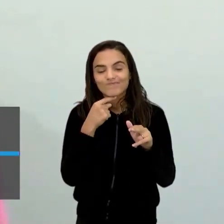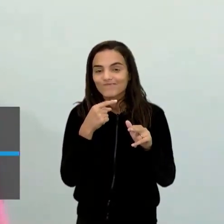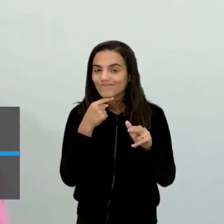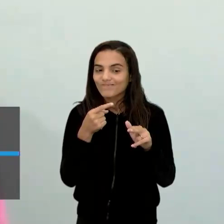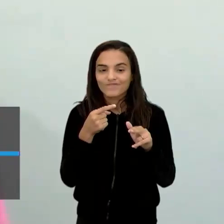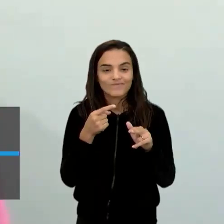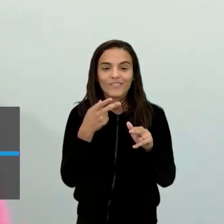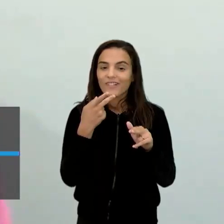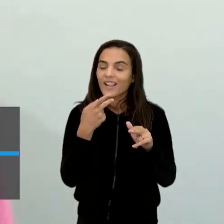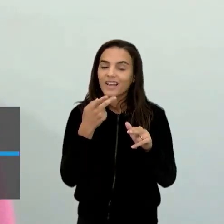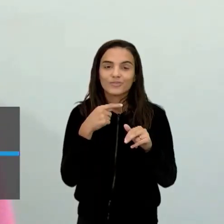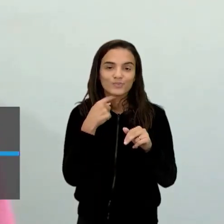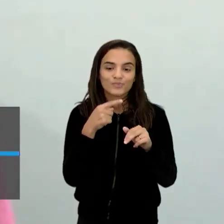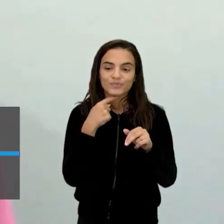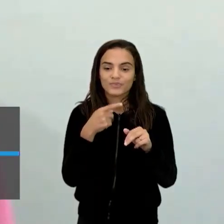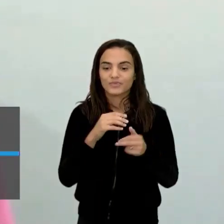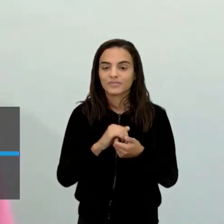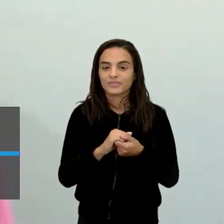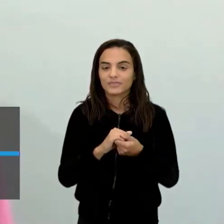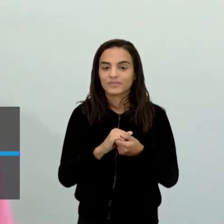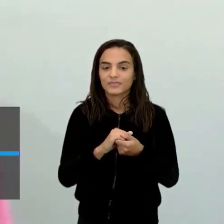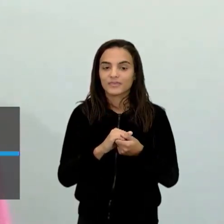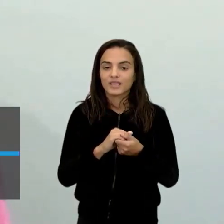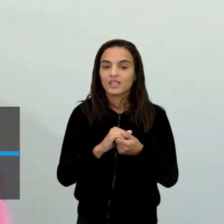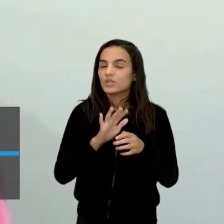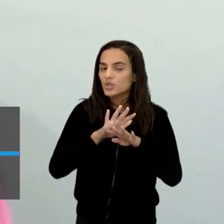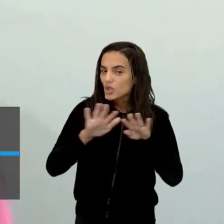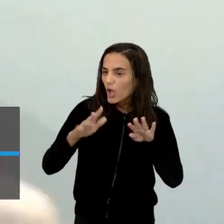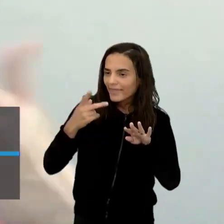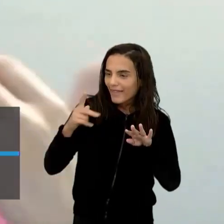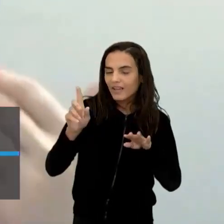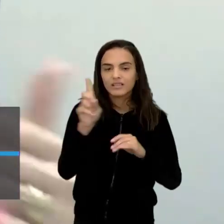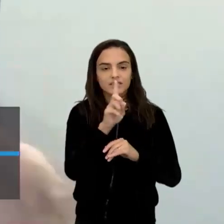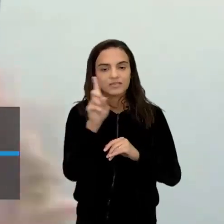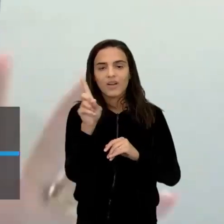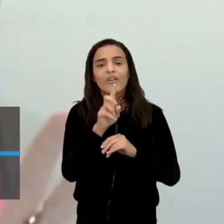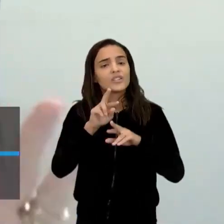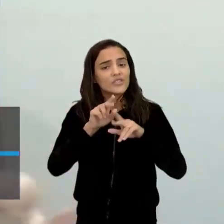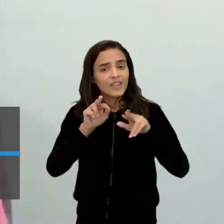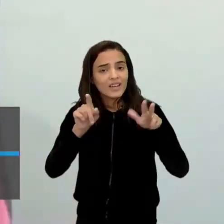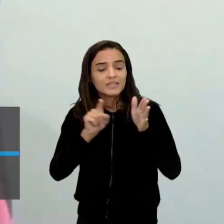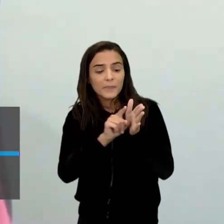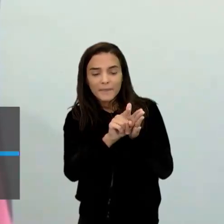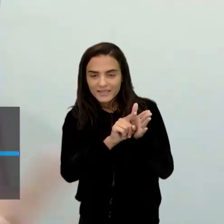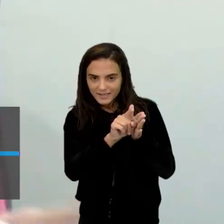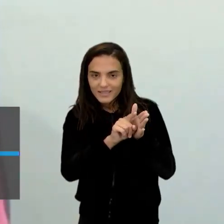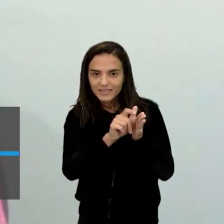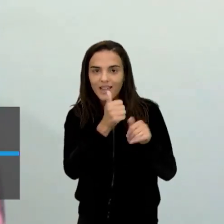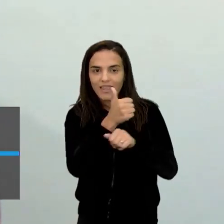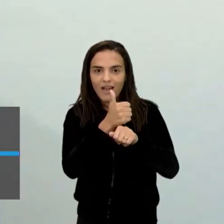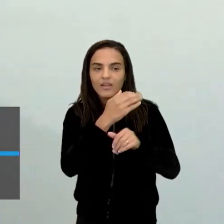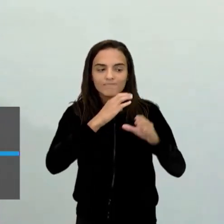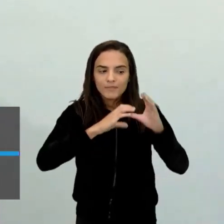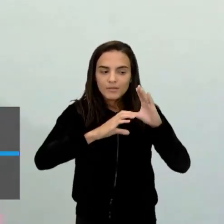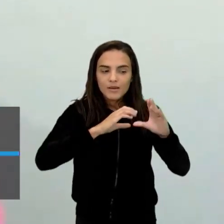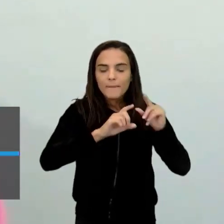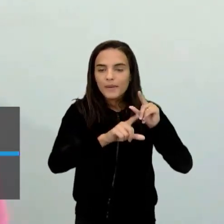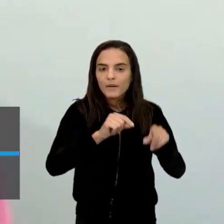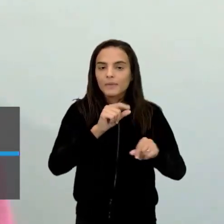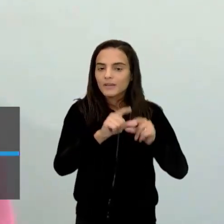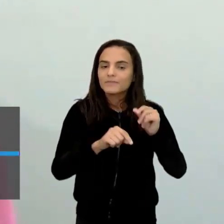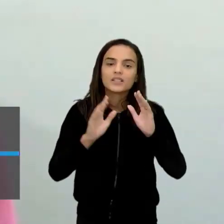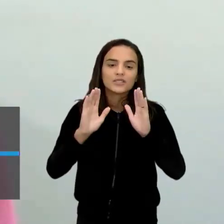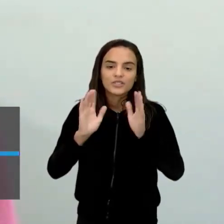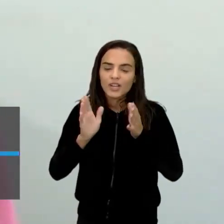não consegue falar. E não falo só dele, não. Há várias pesquisas na área da comunicação alternativa